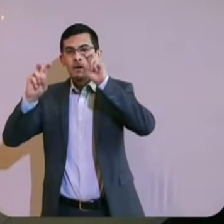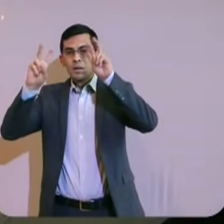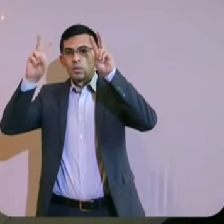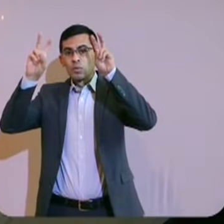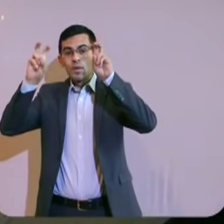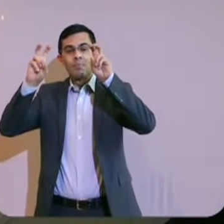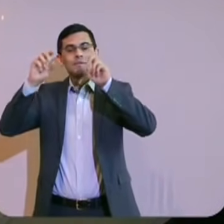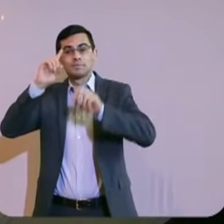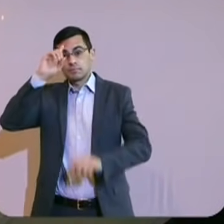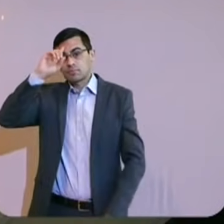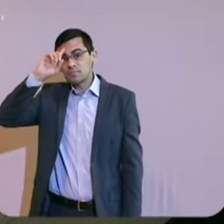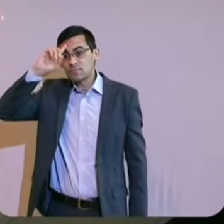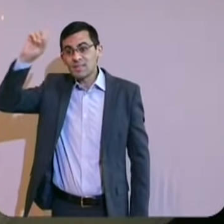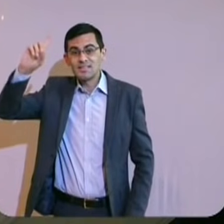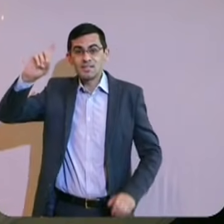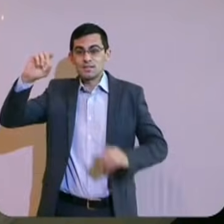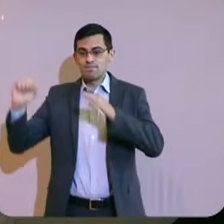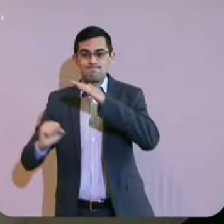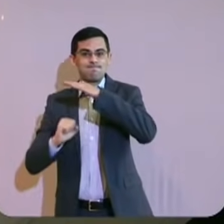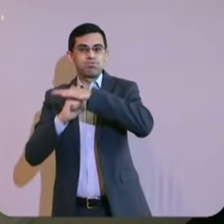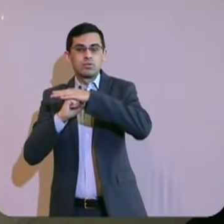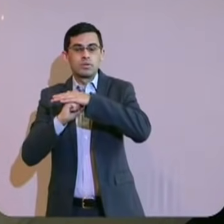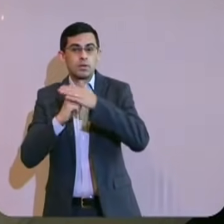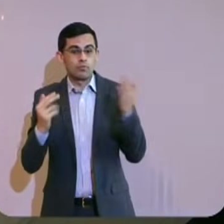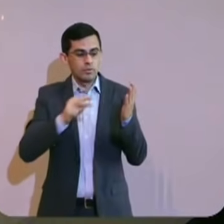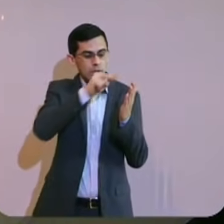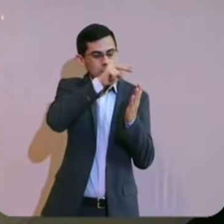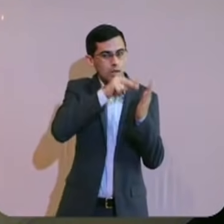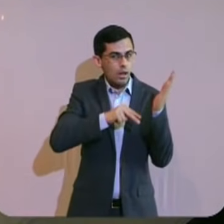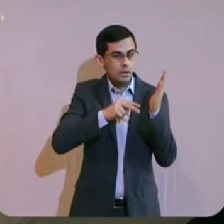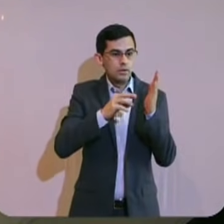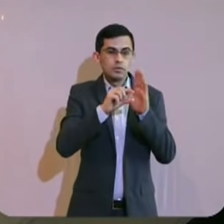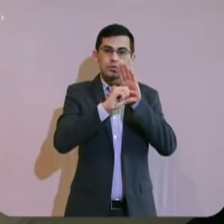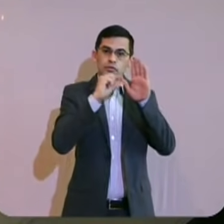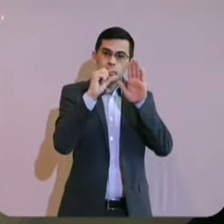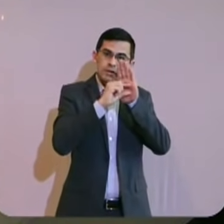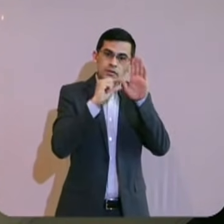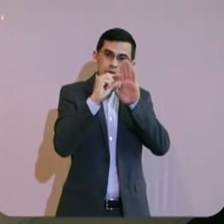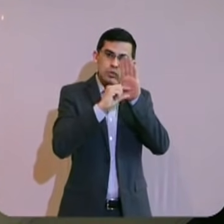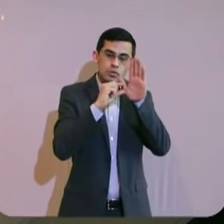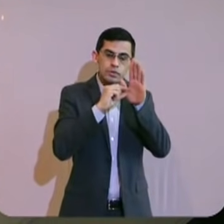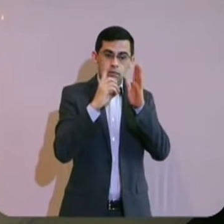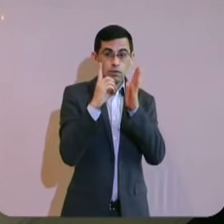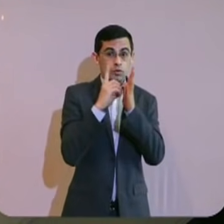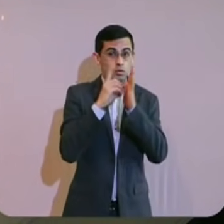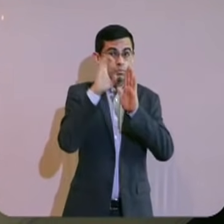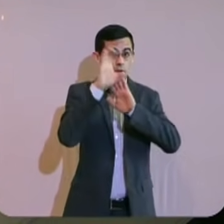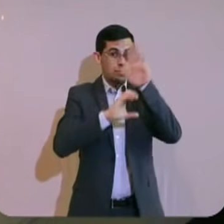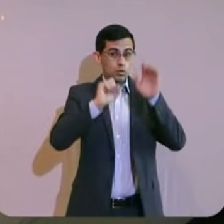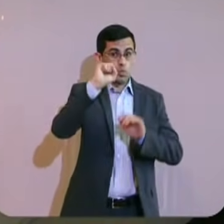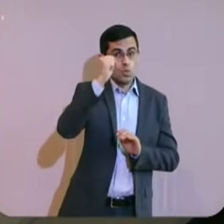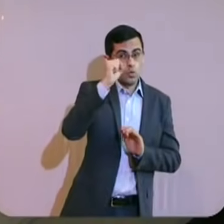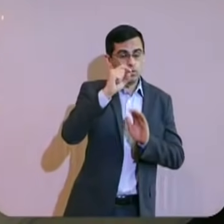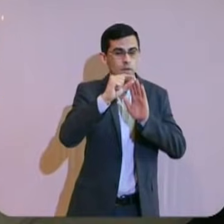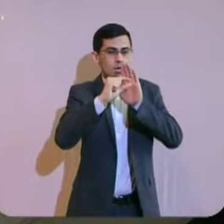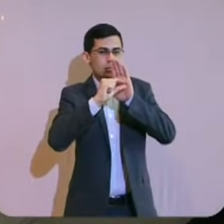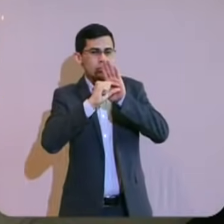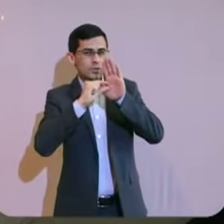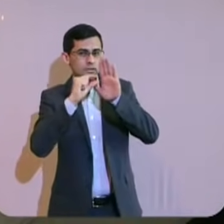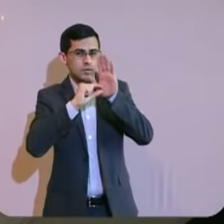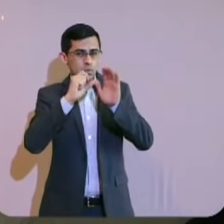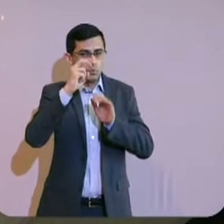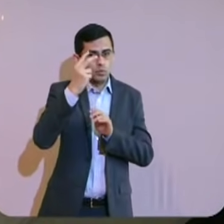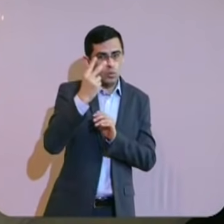dias da abundância. E eu vou ler então os versículos que estão ali em Deuteronômio 8, versículos 2